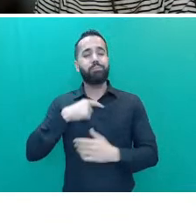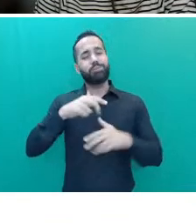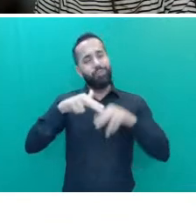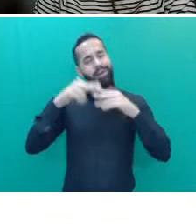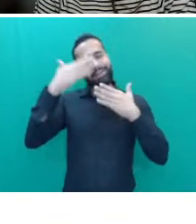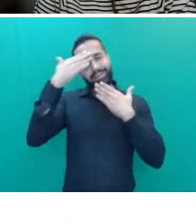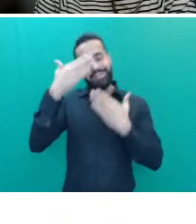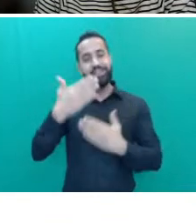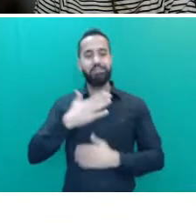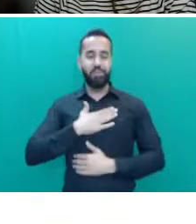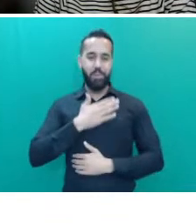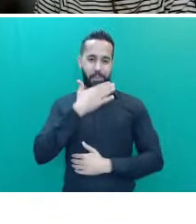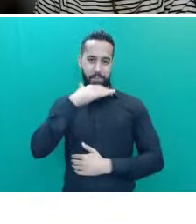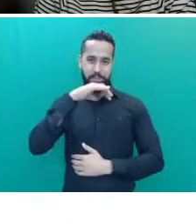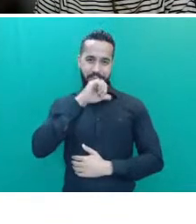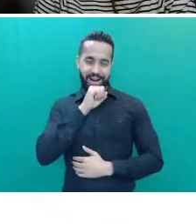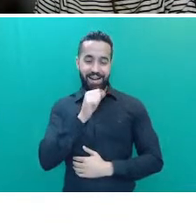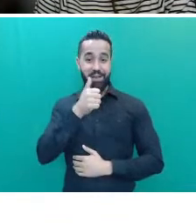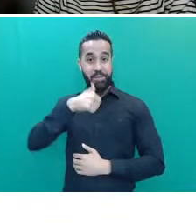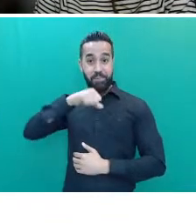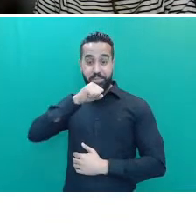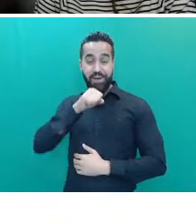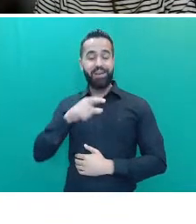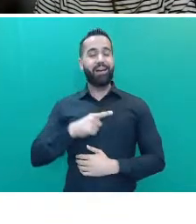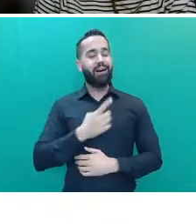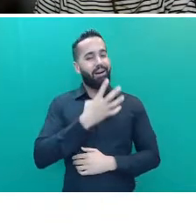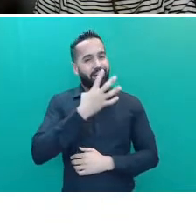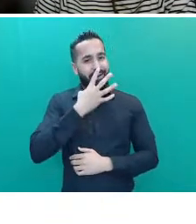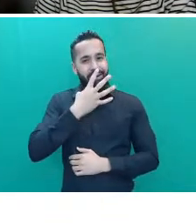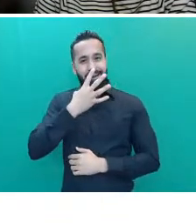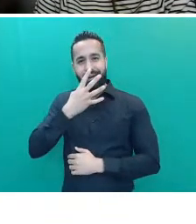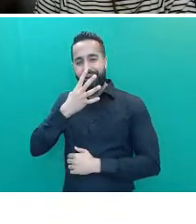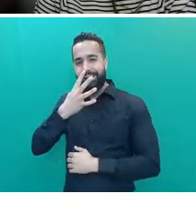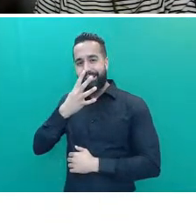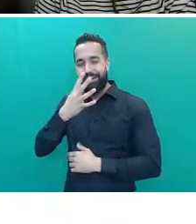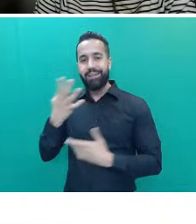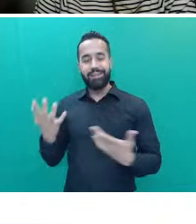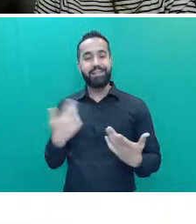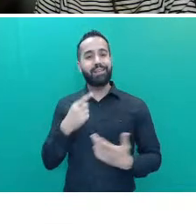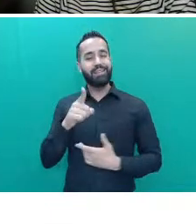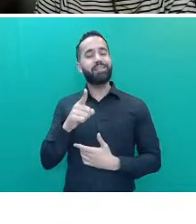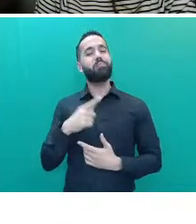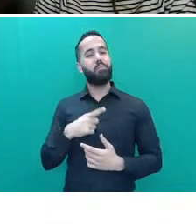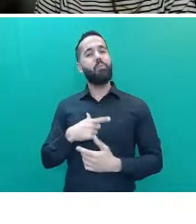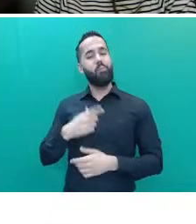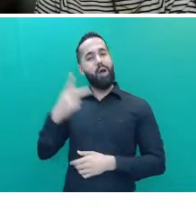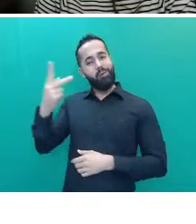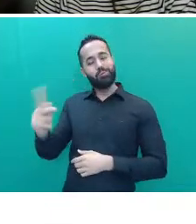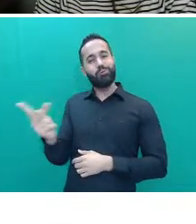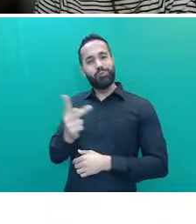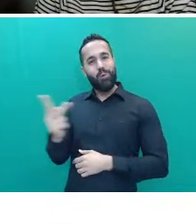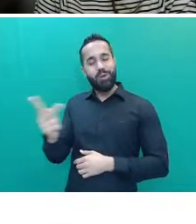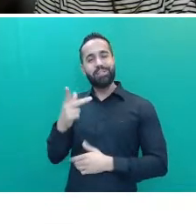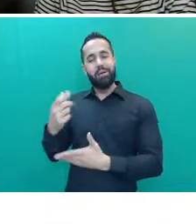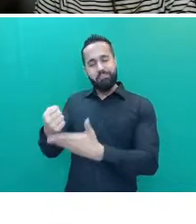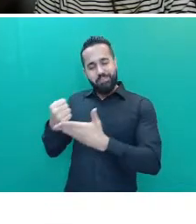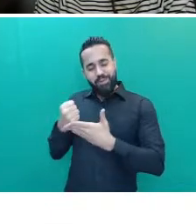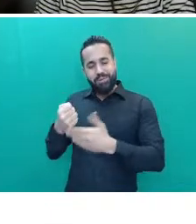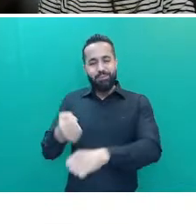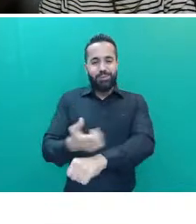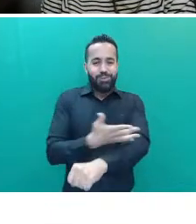meu pai e minha mãe, que com certeza estão me assistindo, que sem eles eu não estaria aqui, eu tenho certeza, pelo apoio emocional,